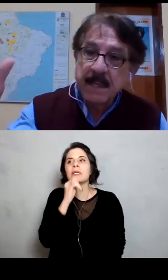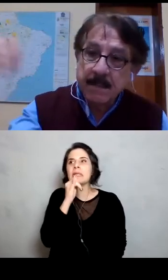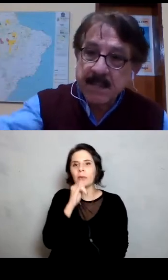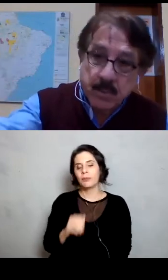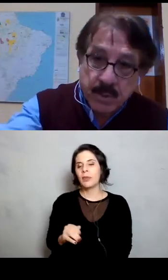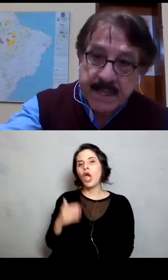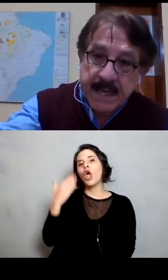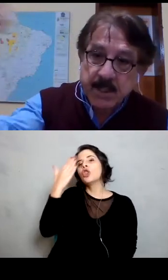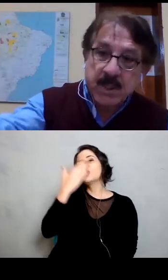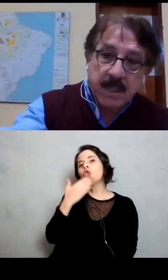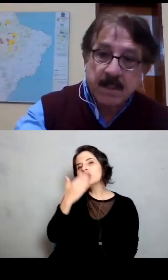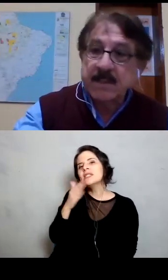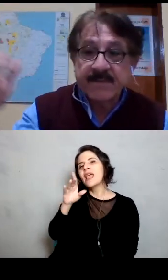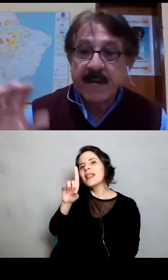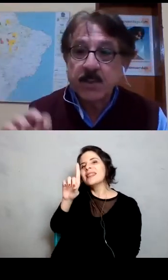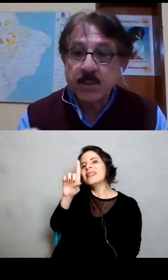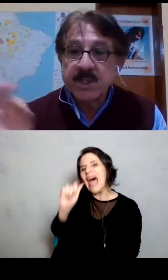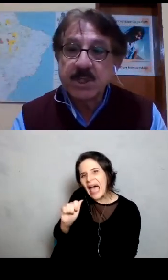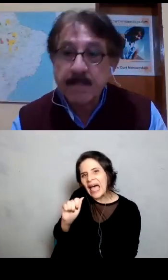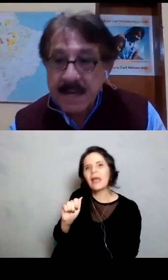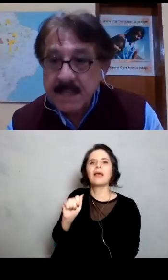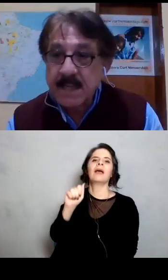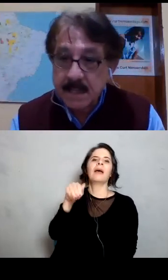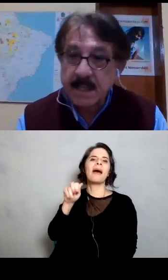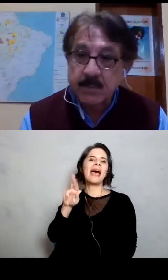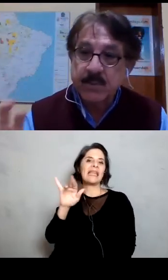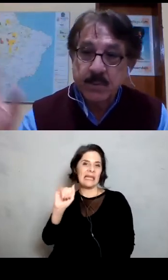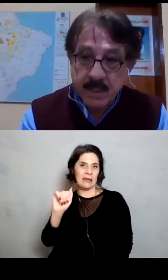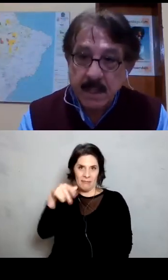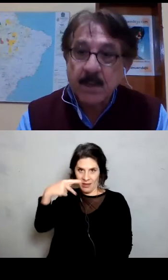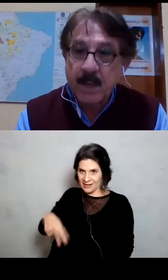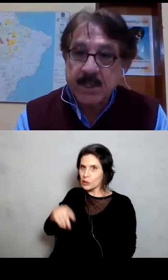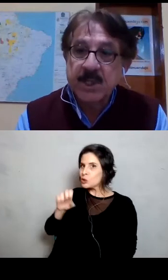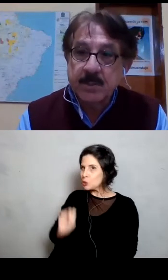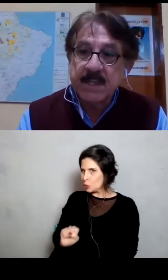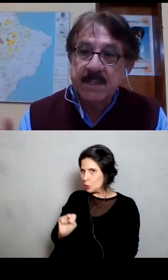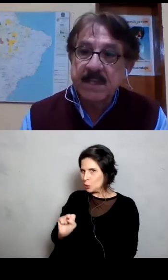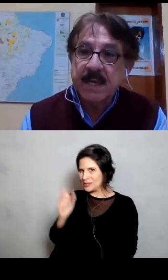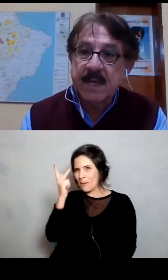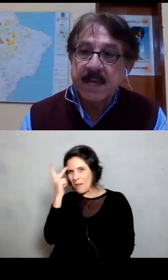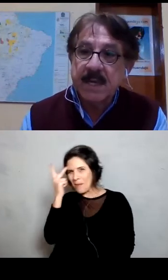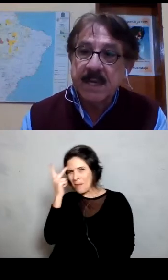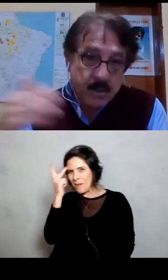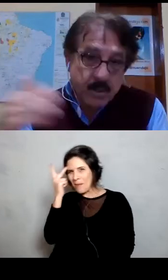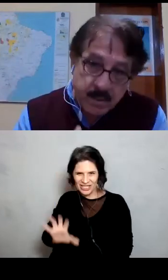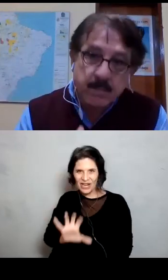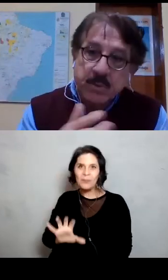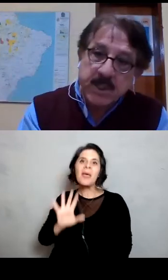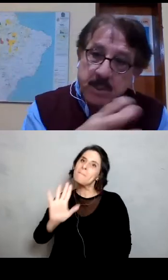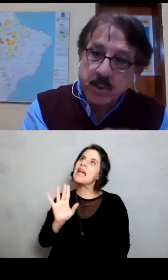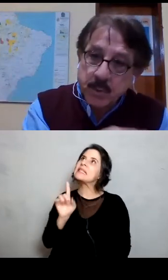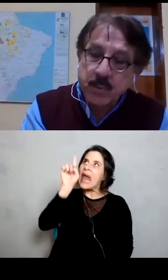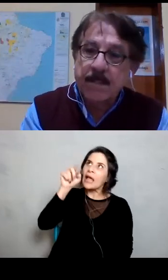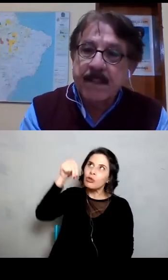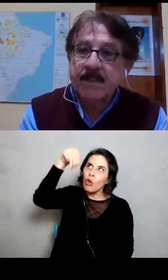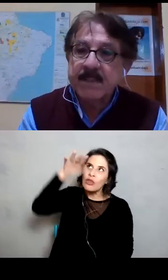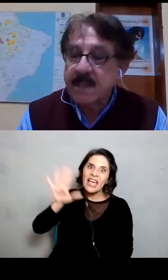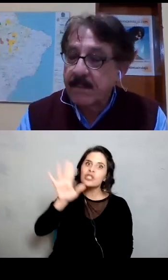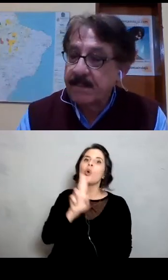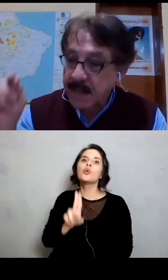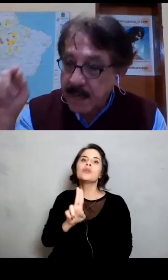né? Mas no Nordeste, lá antes, se fala doce de Maria, né? Não se usa o artigo nesses casos. Nós usamos o artigo junto